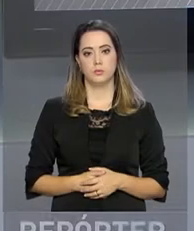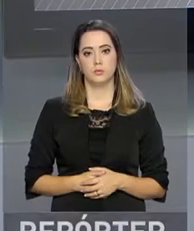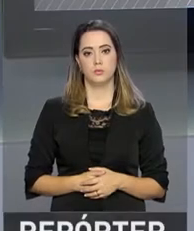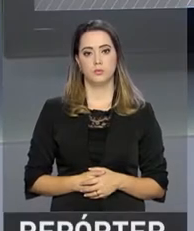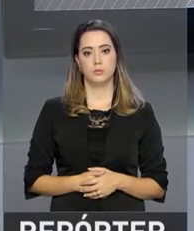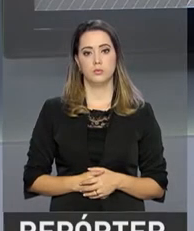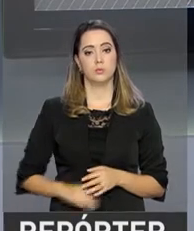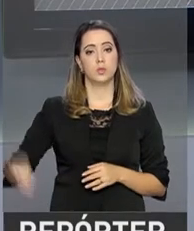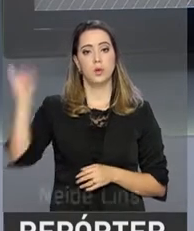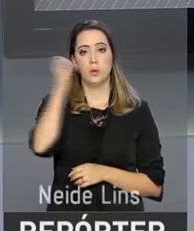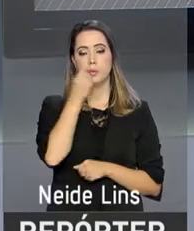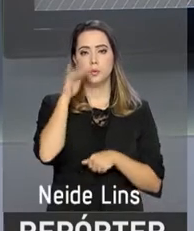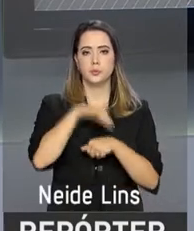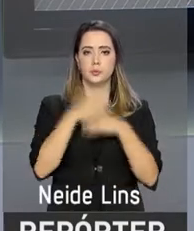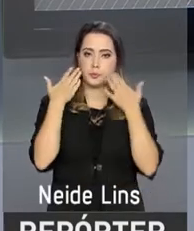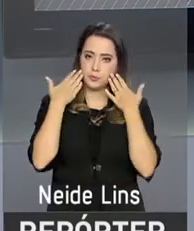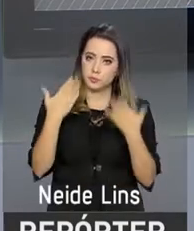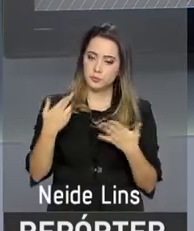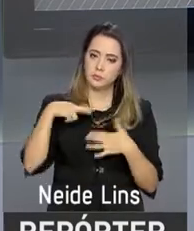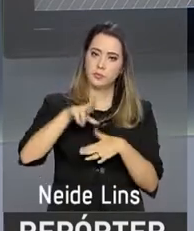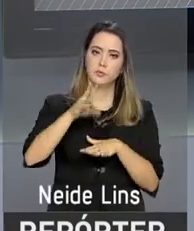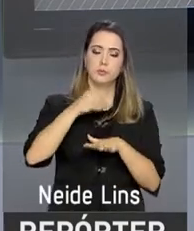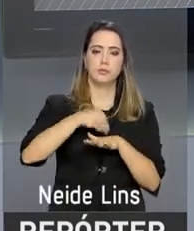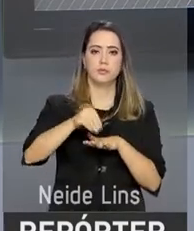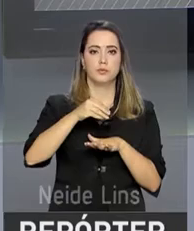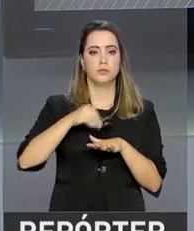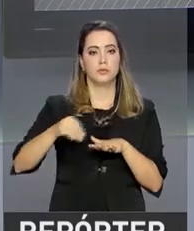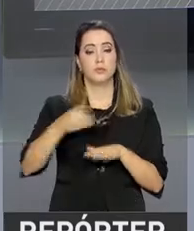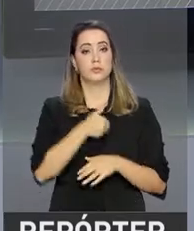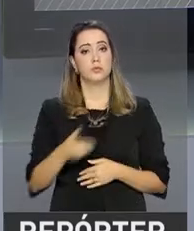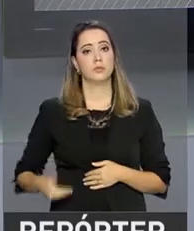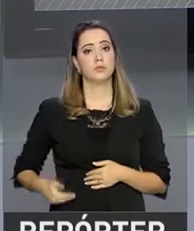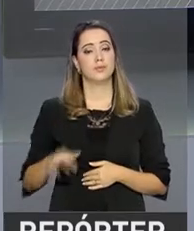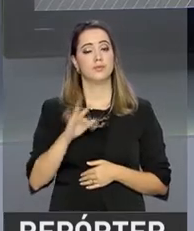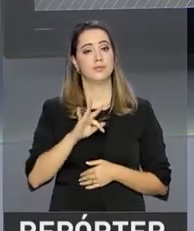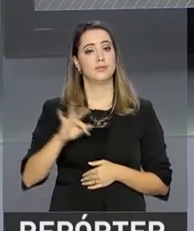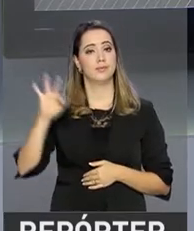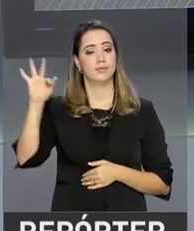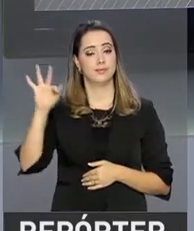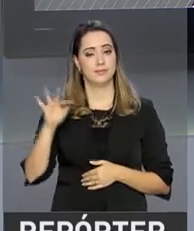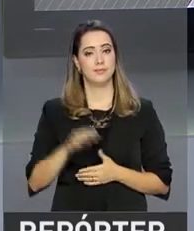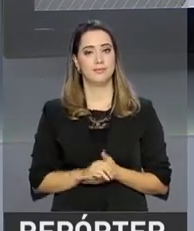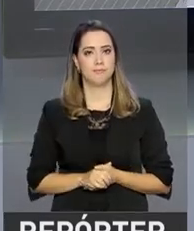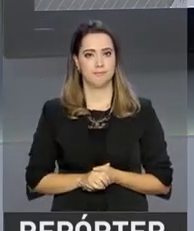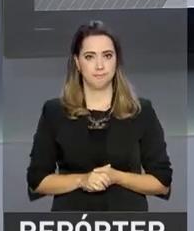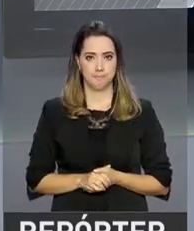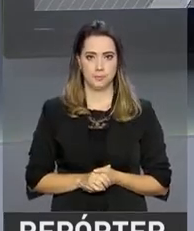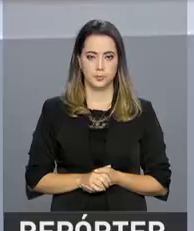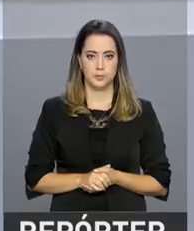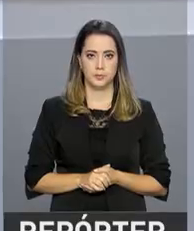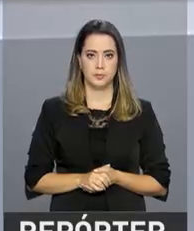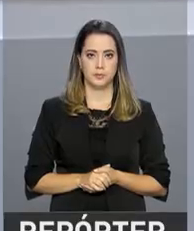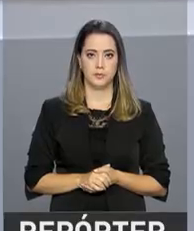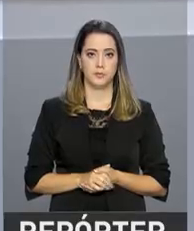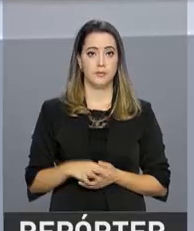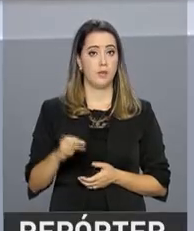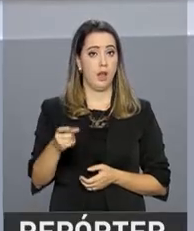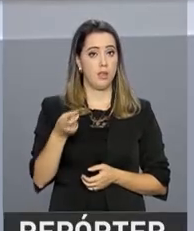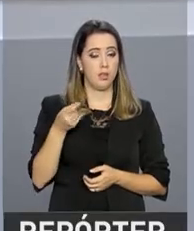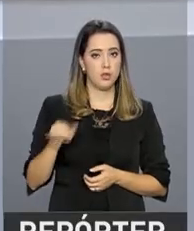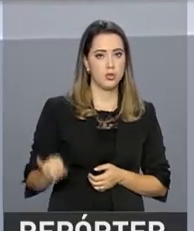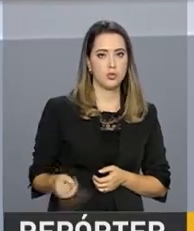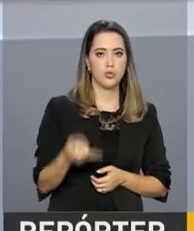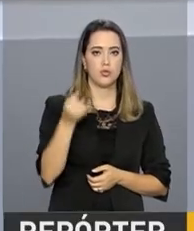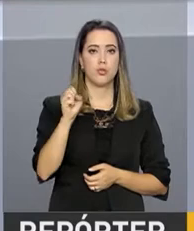olá boa noite estamos de volta com as notícias do governo federal e mais uma edição do repórter nbr a taxa